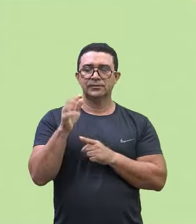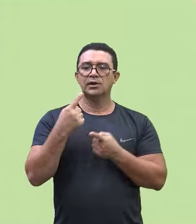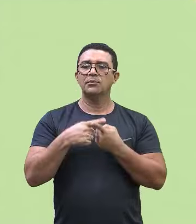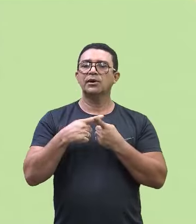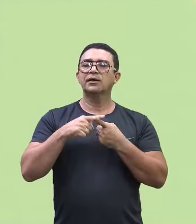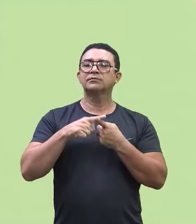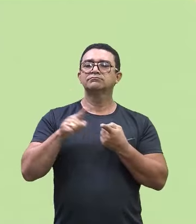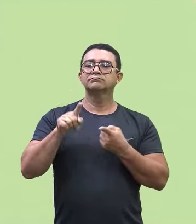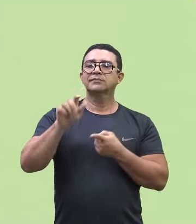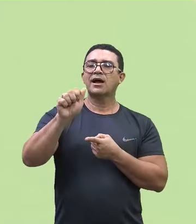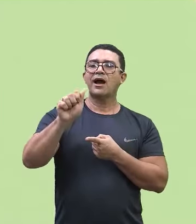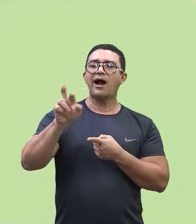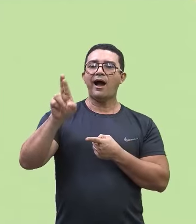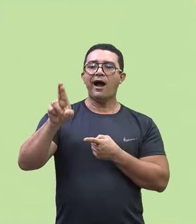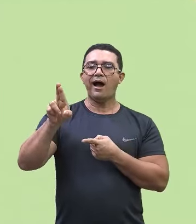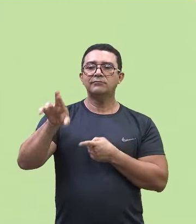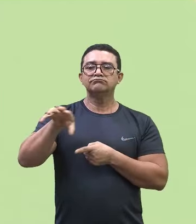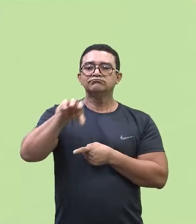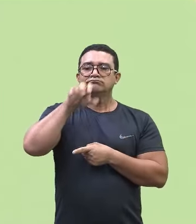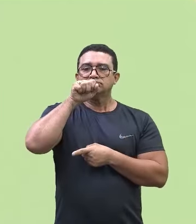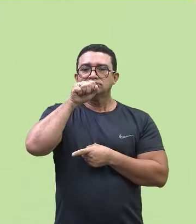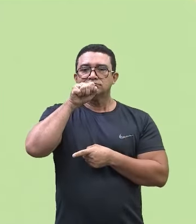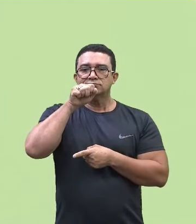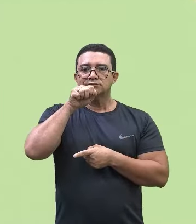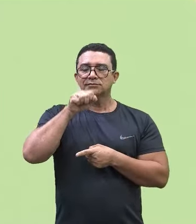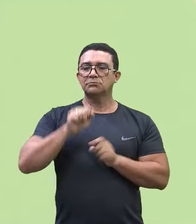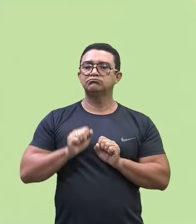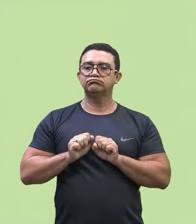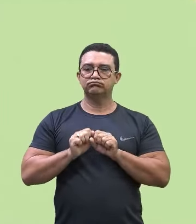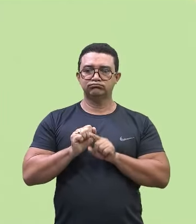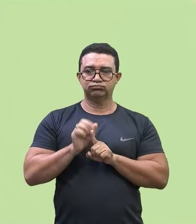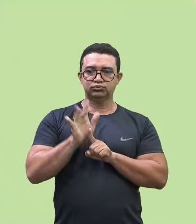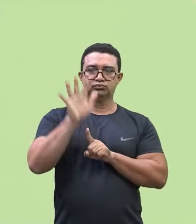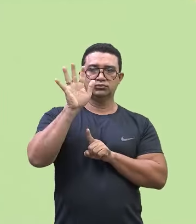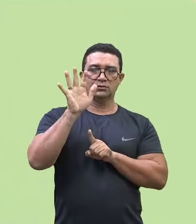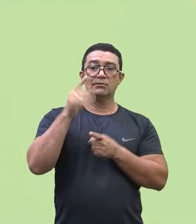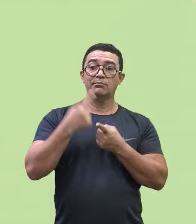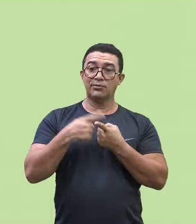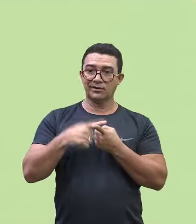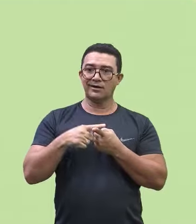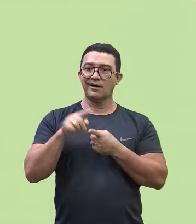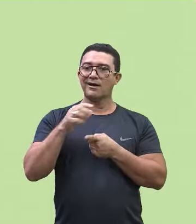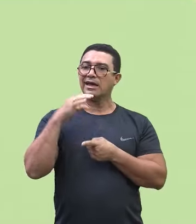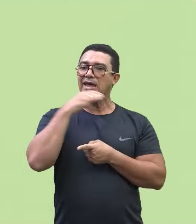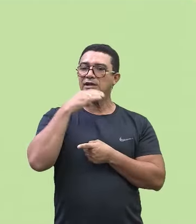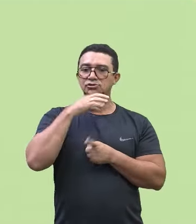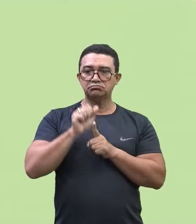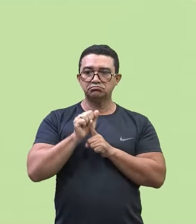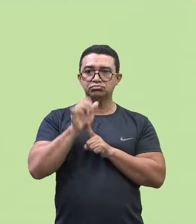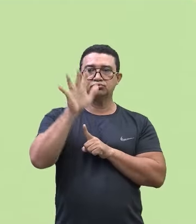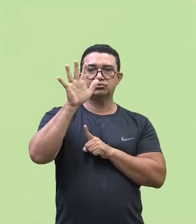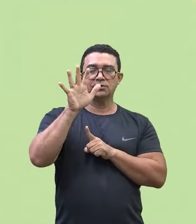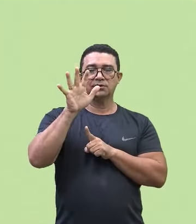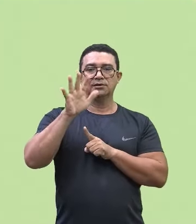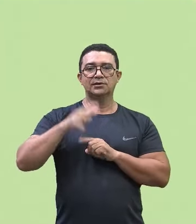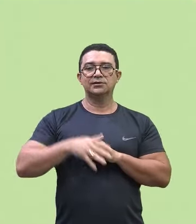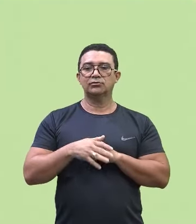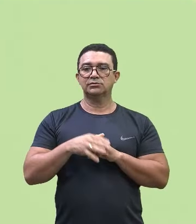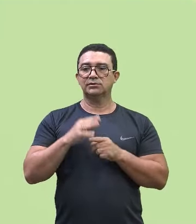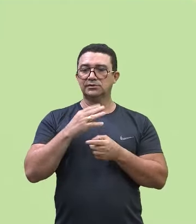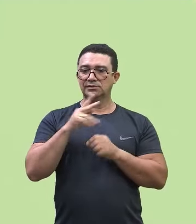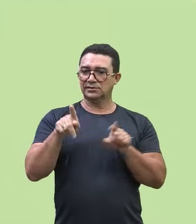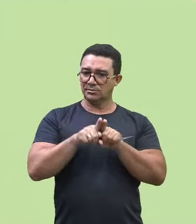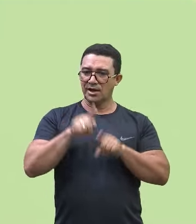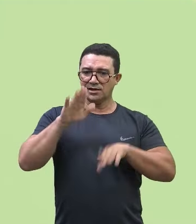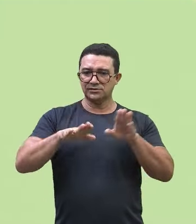ar condicionado é colocado em cima? Porque o ar quente está ali em cima. E a gente esfria o ar quente e ele desce. Por isso que